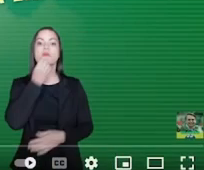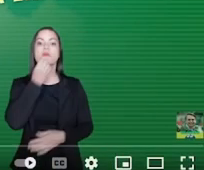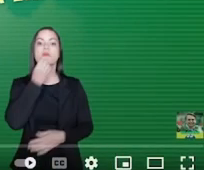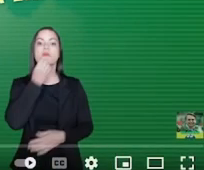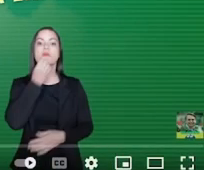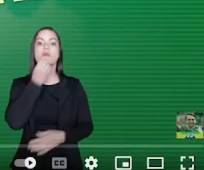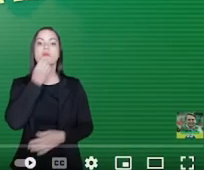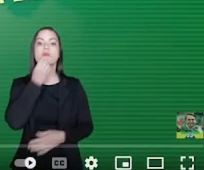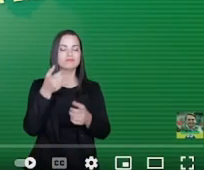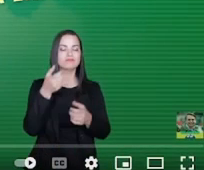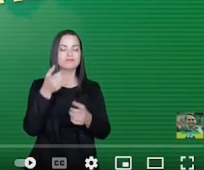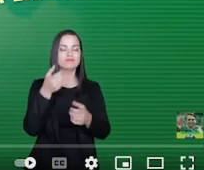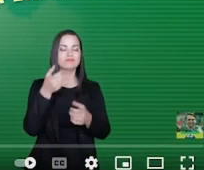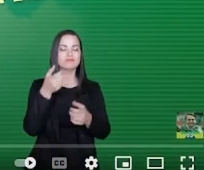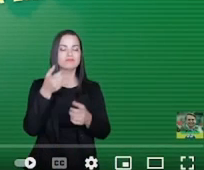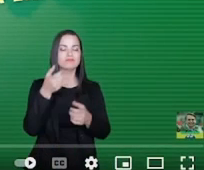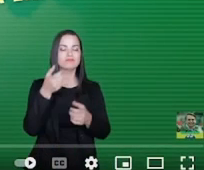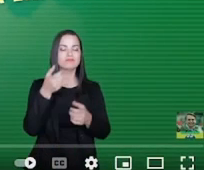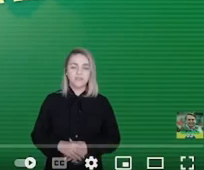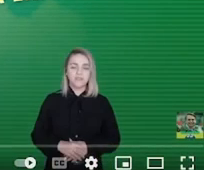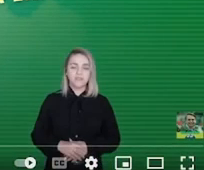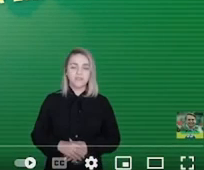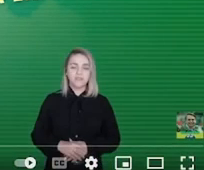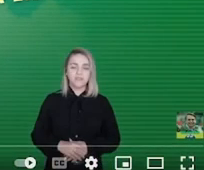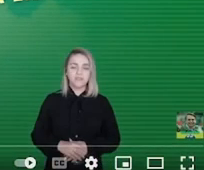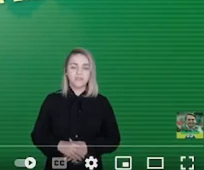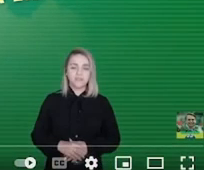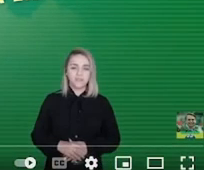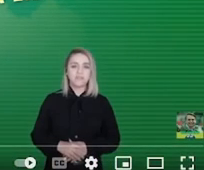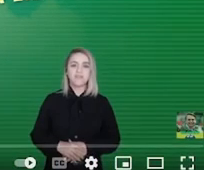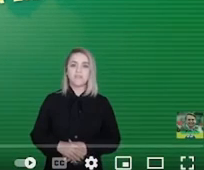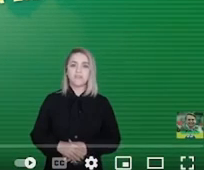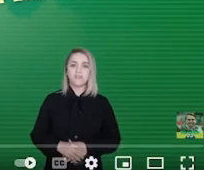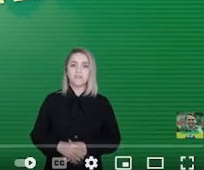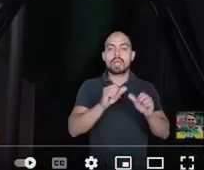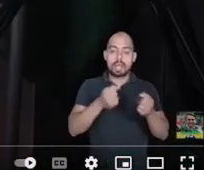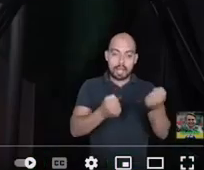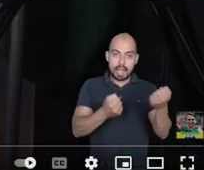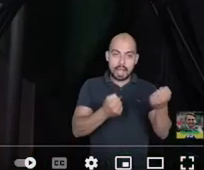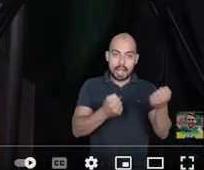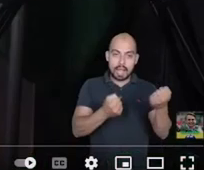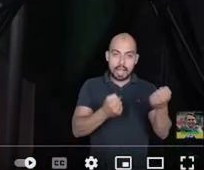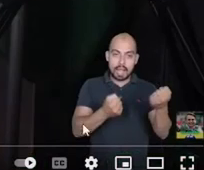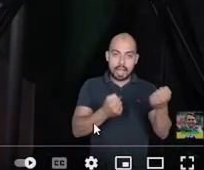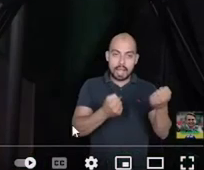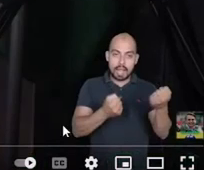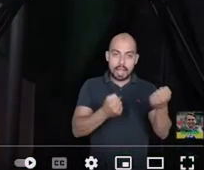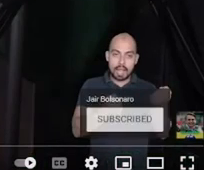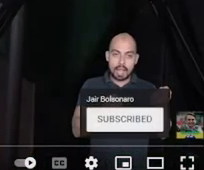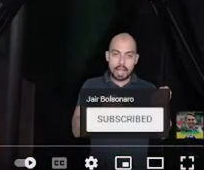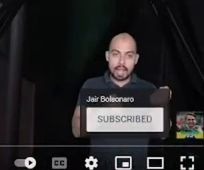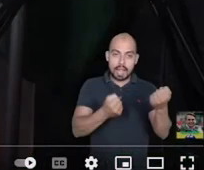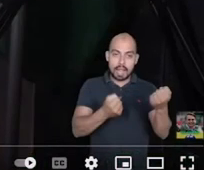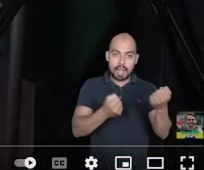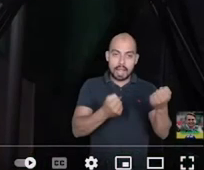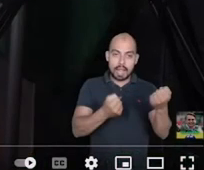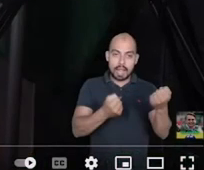e Malafaia Gaia enfim foi entrando o pessoal aqui